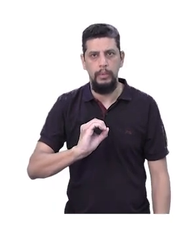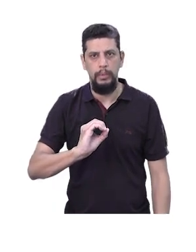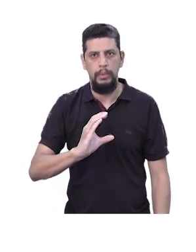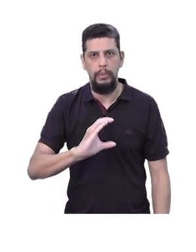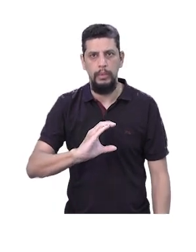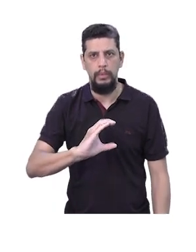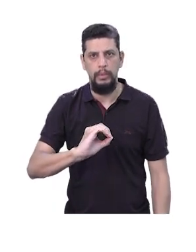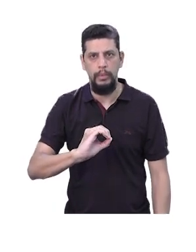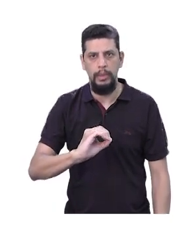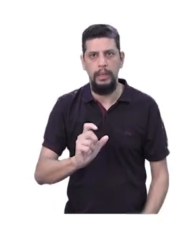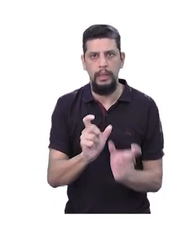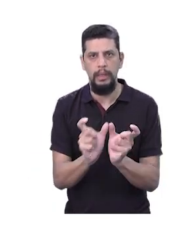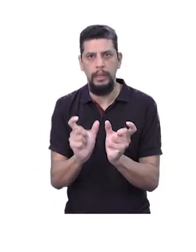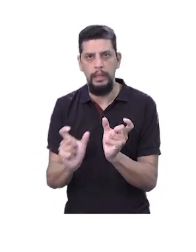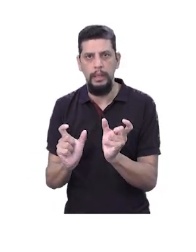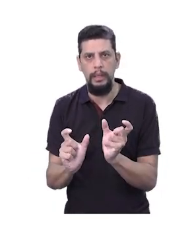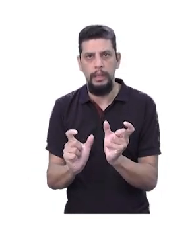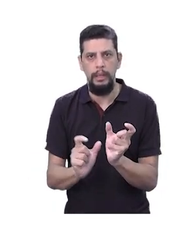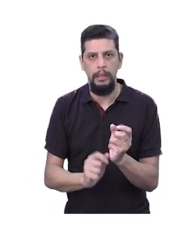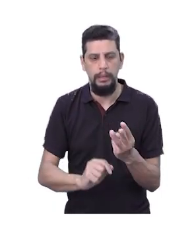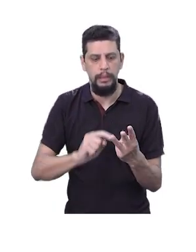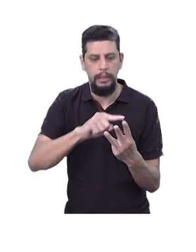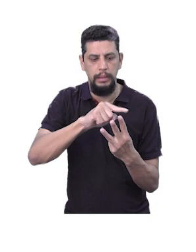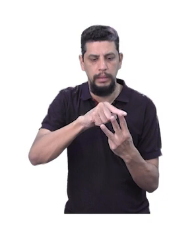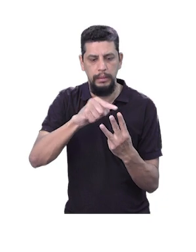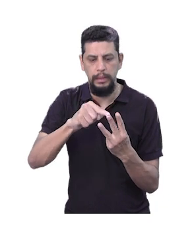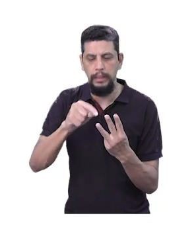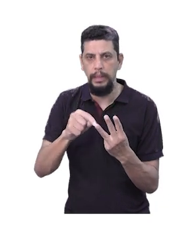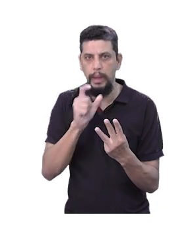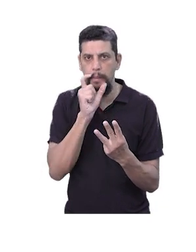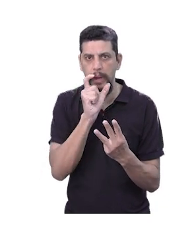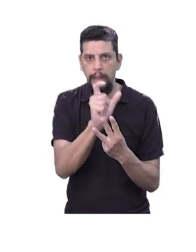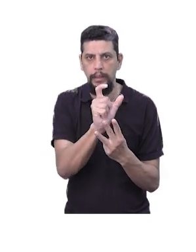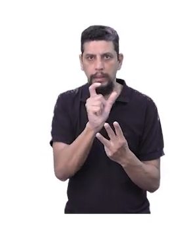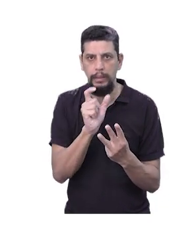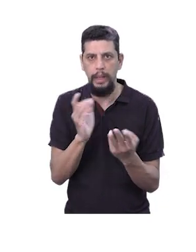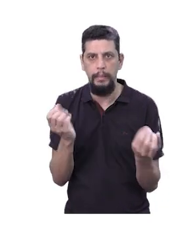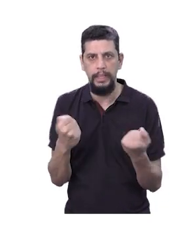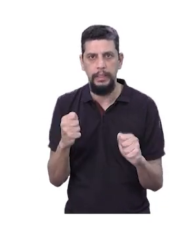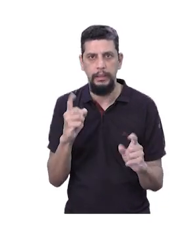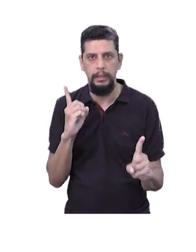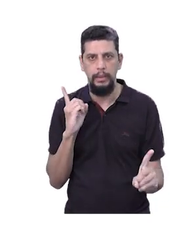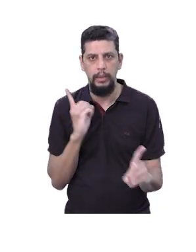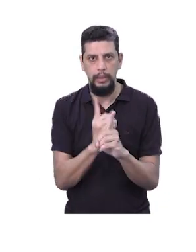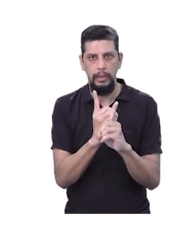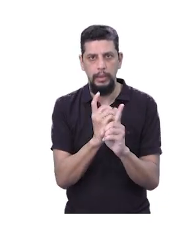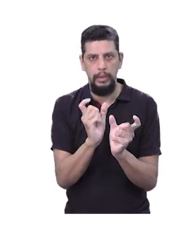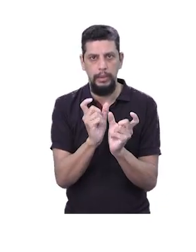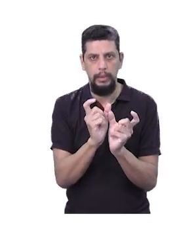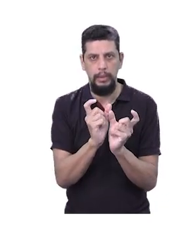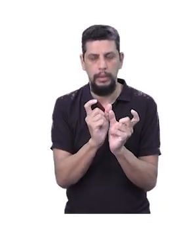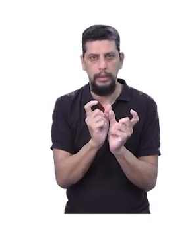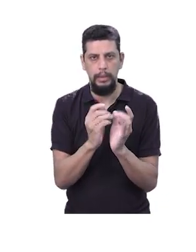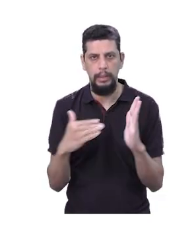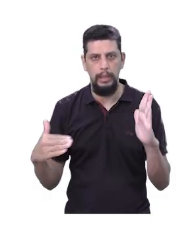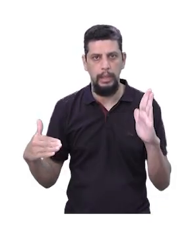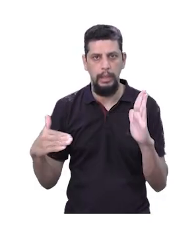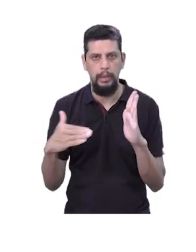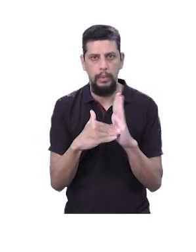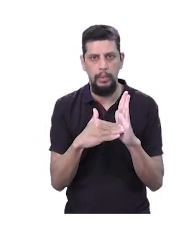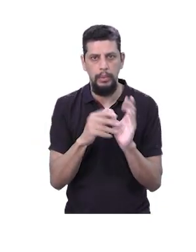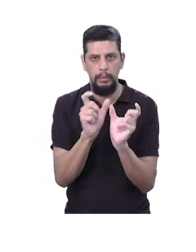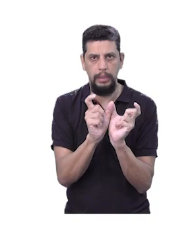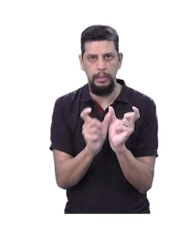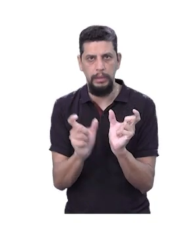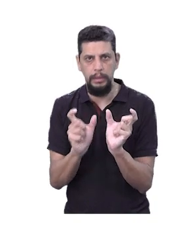Então vamos ver agora aonde a sílaba co está nessas três palavras. Tá. Nós precisamos achar a